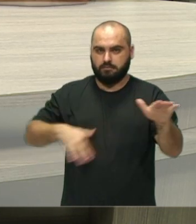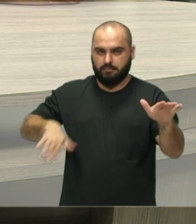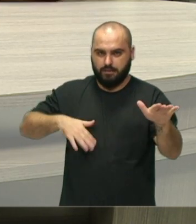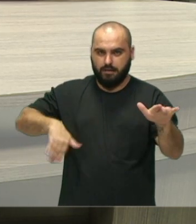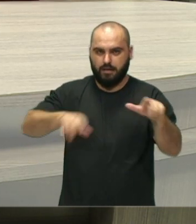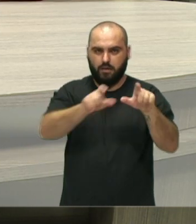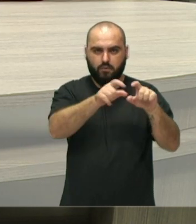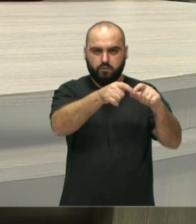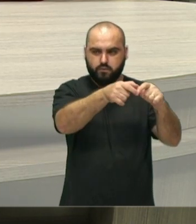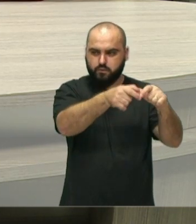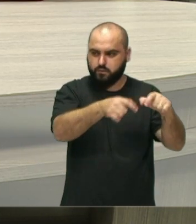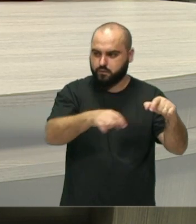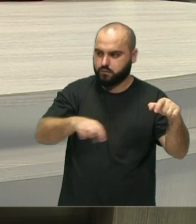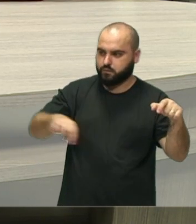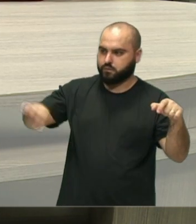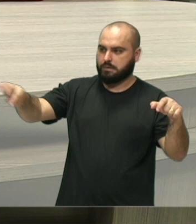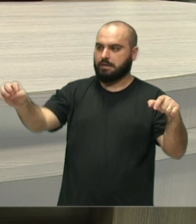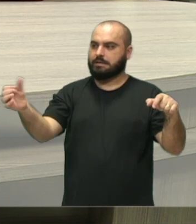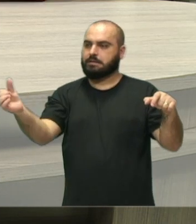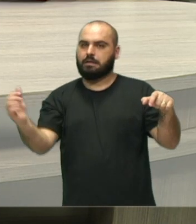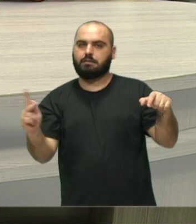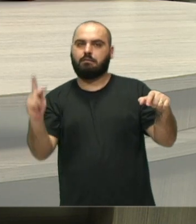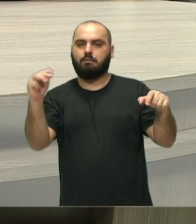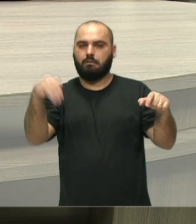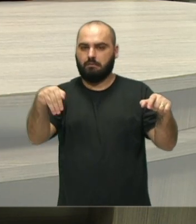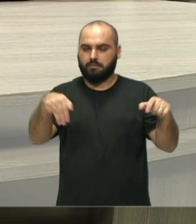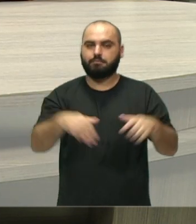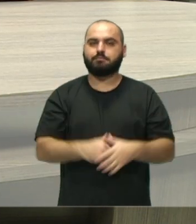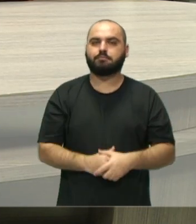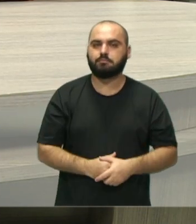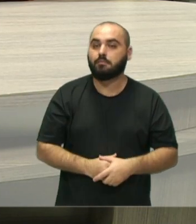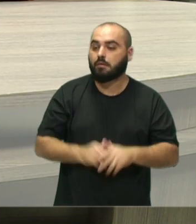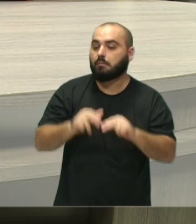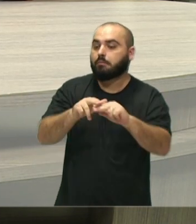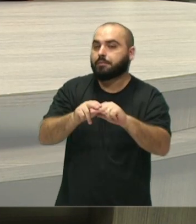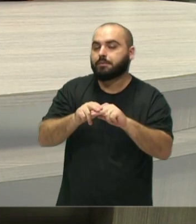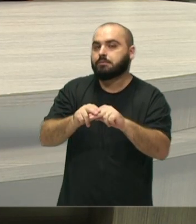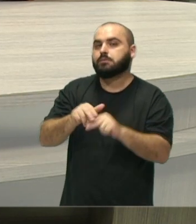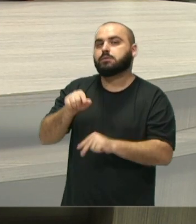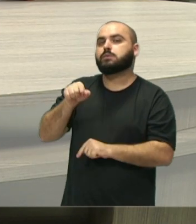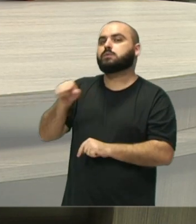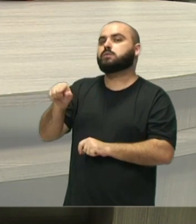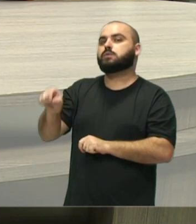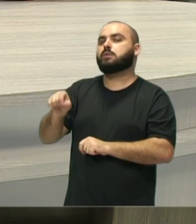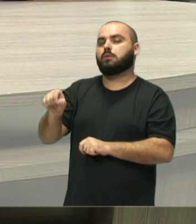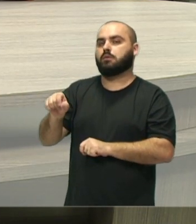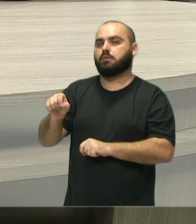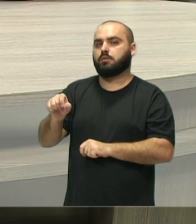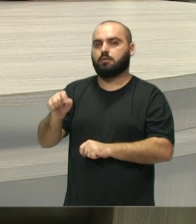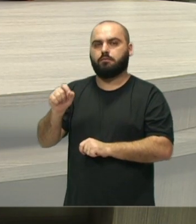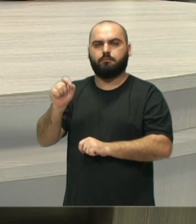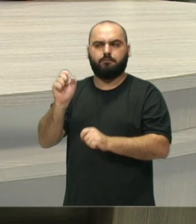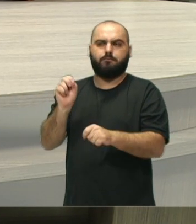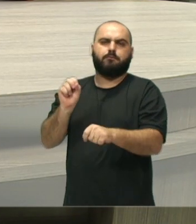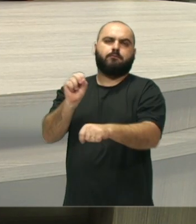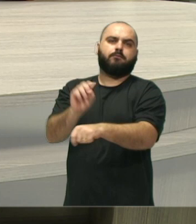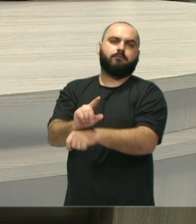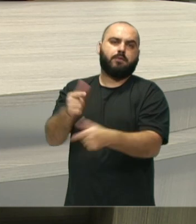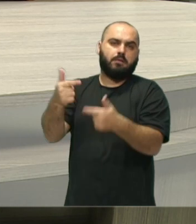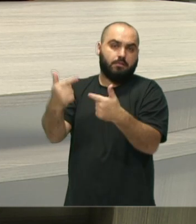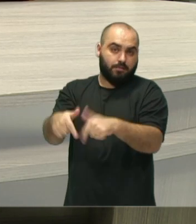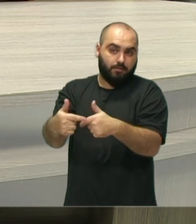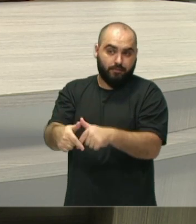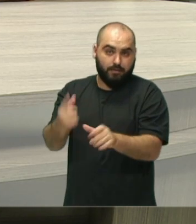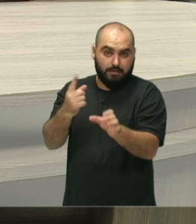outra. E nós temos o entendimento, e tem uma peculiaridade, que a grande parte dos empregos gerados na